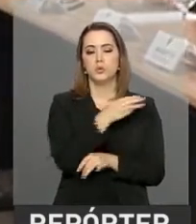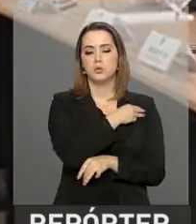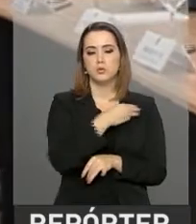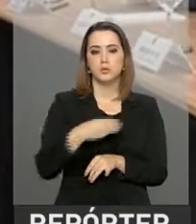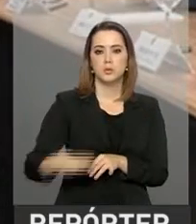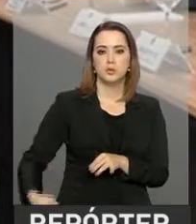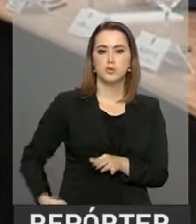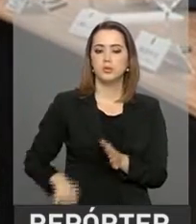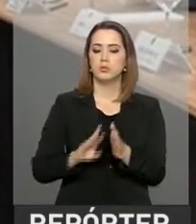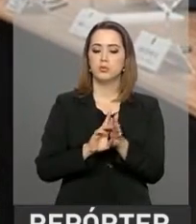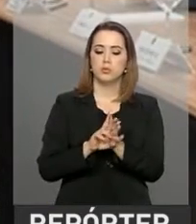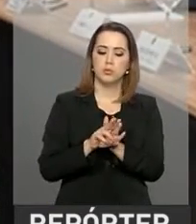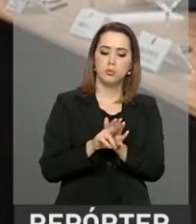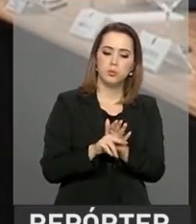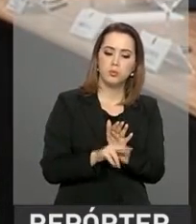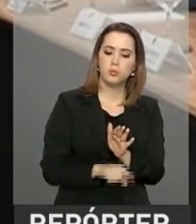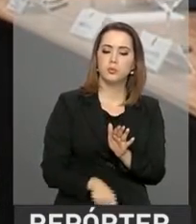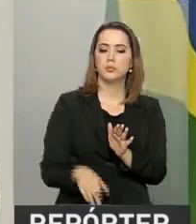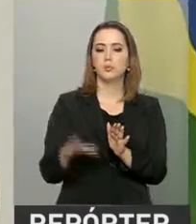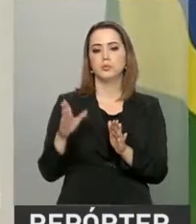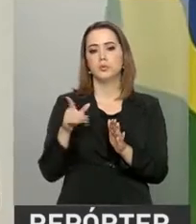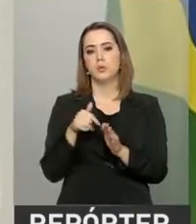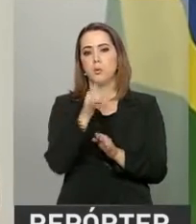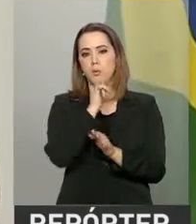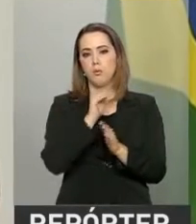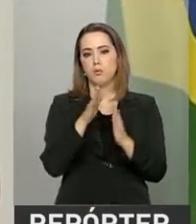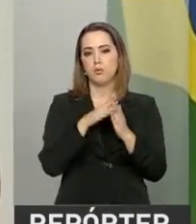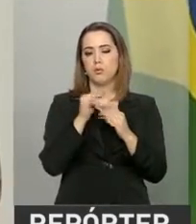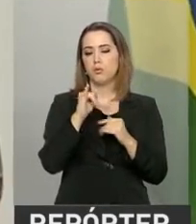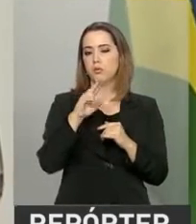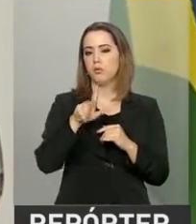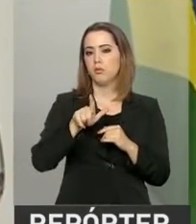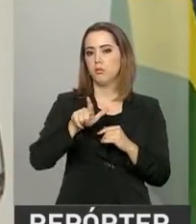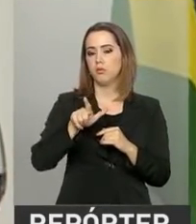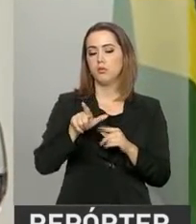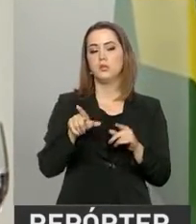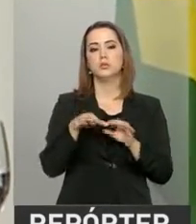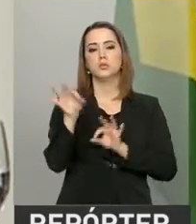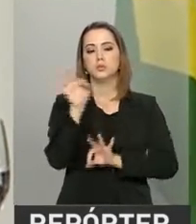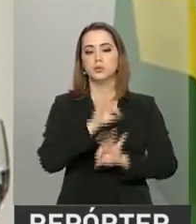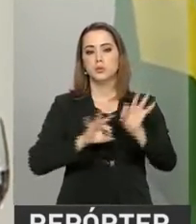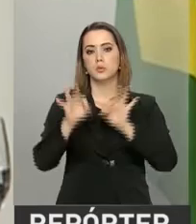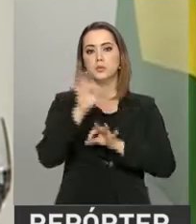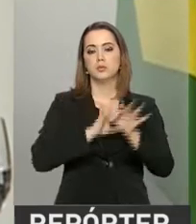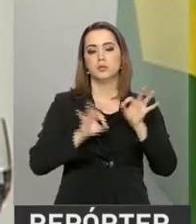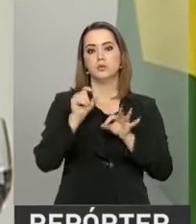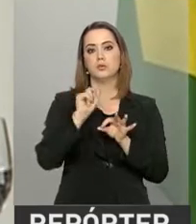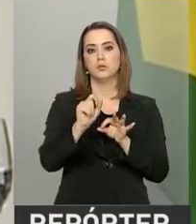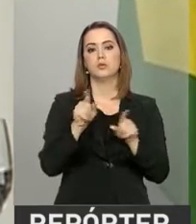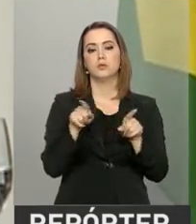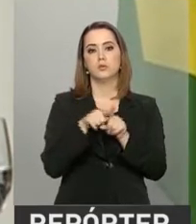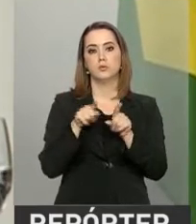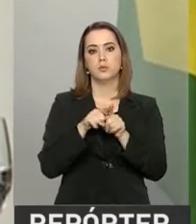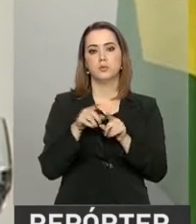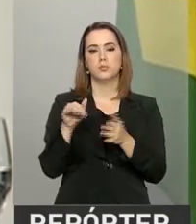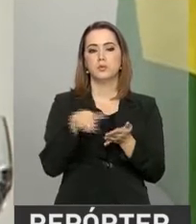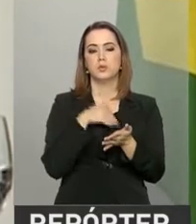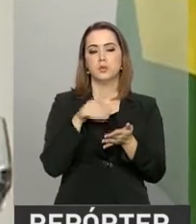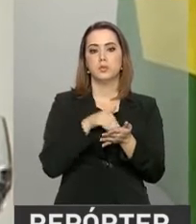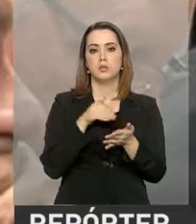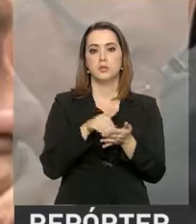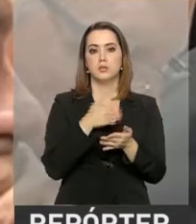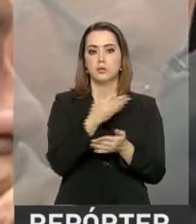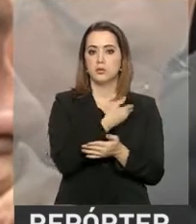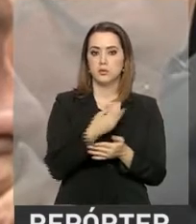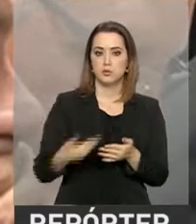da Fazenda, Henrique Meirelles, da Casa Civil, Eliseu Padilha, do Planejamento, Diogo Oliveira, e da Secretaria de Governo,